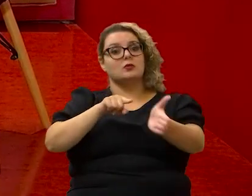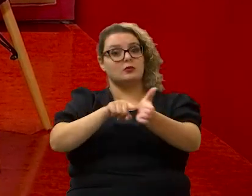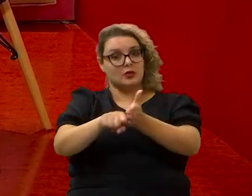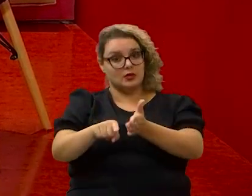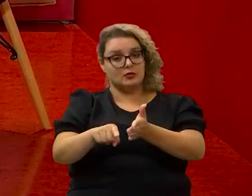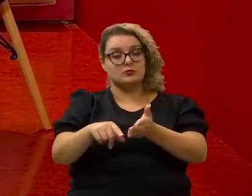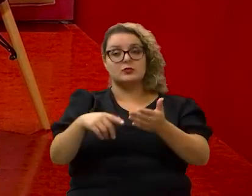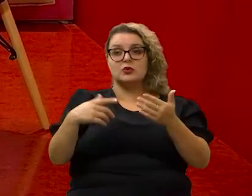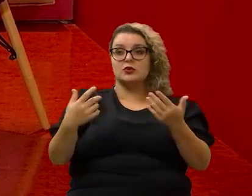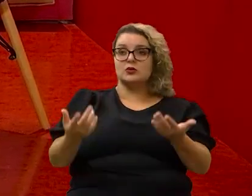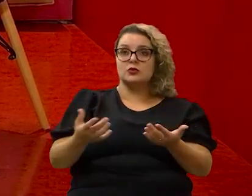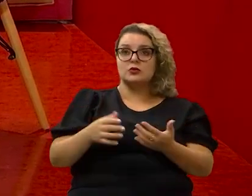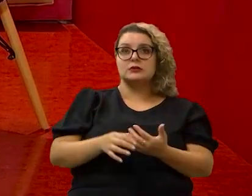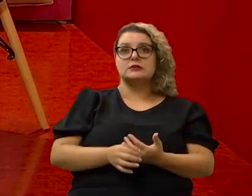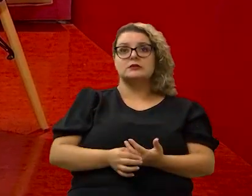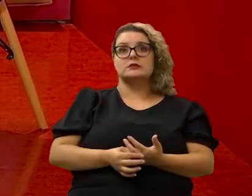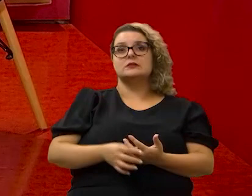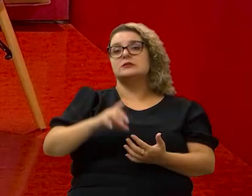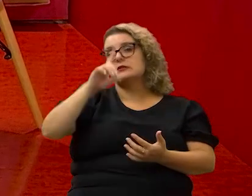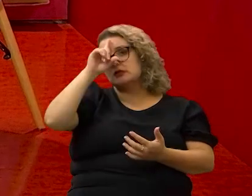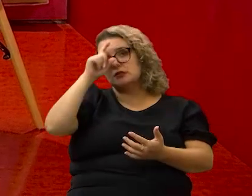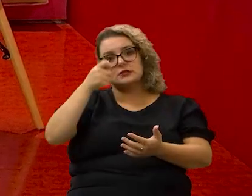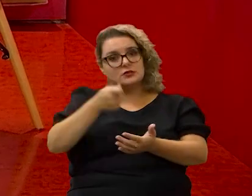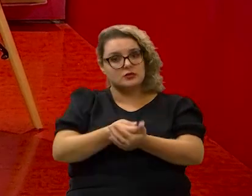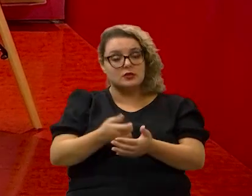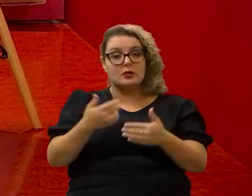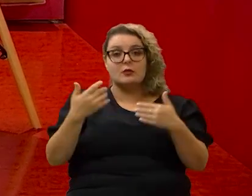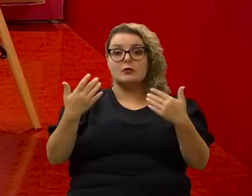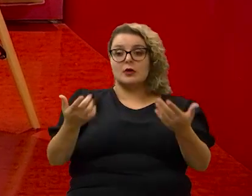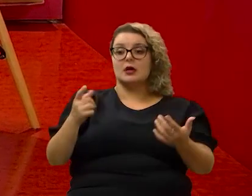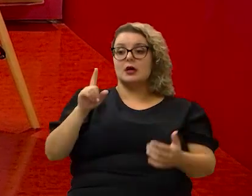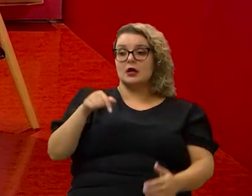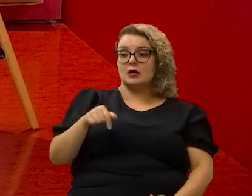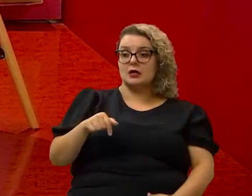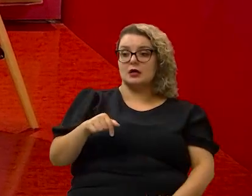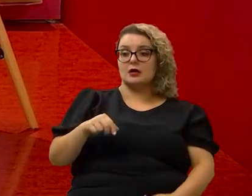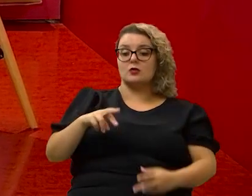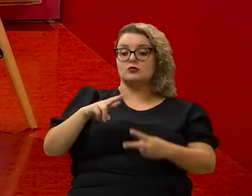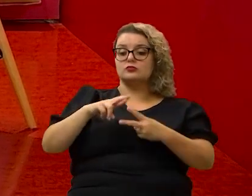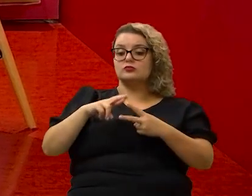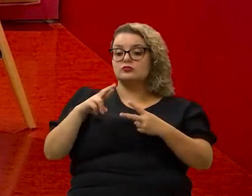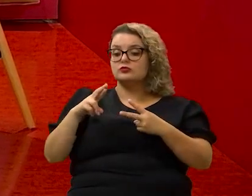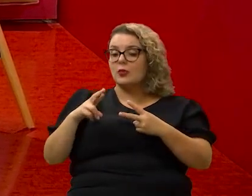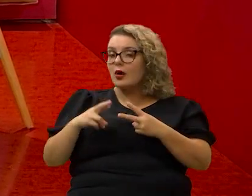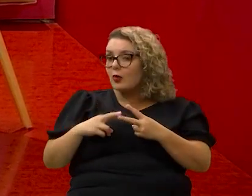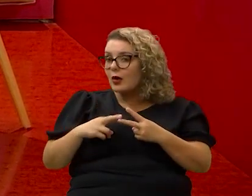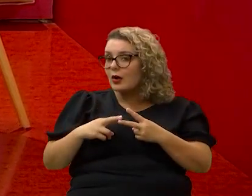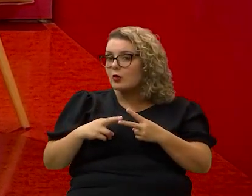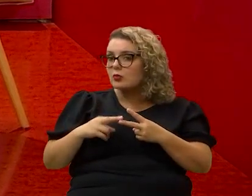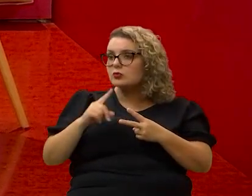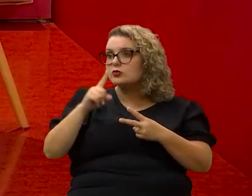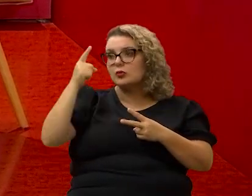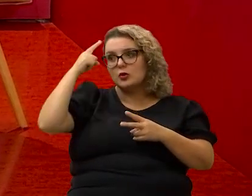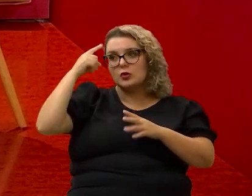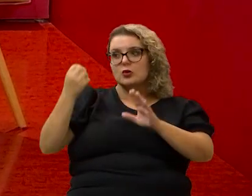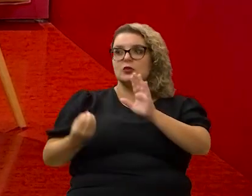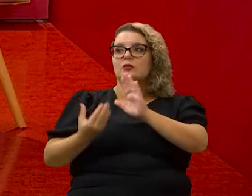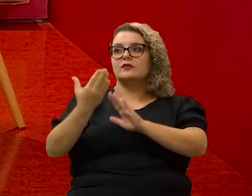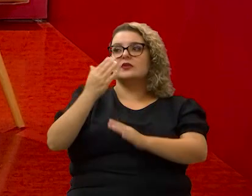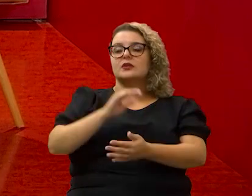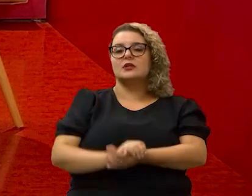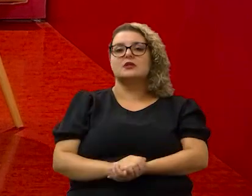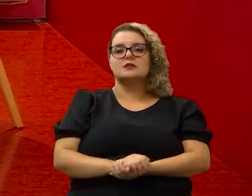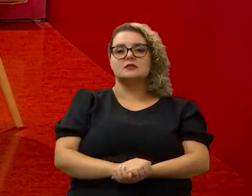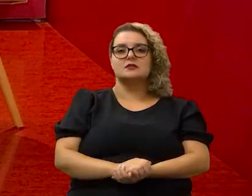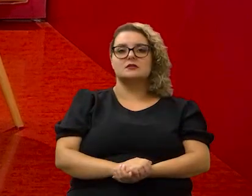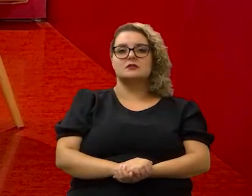pergunta, acabam dando definições, mas é um recurso que não é criativo, vamos dizer